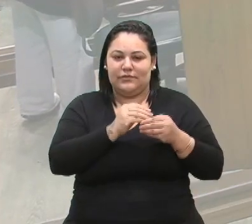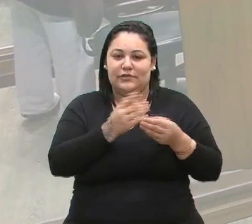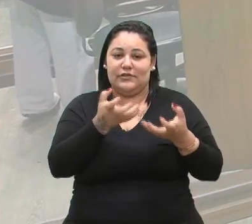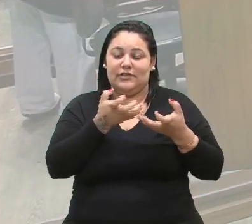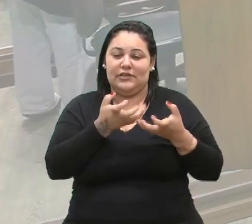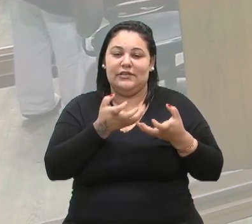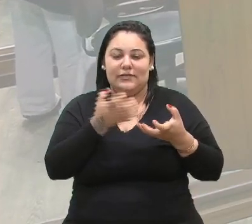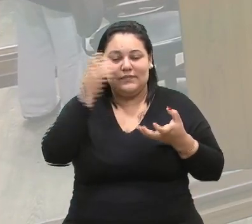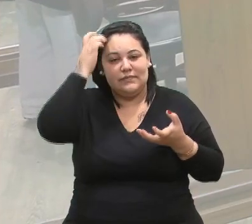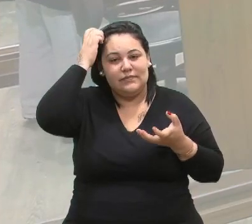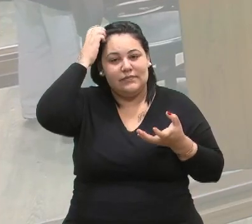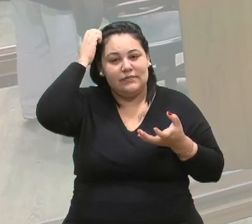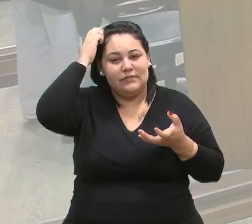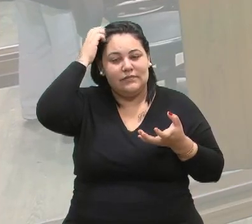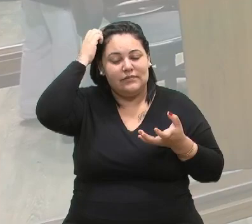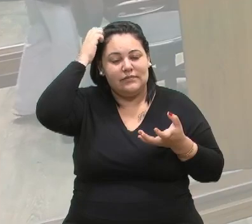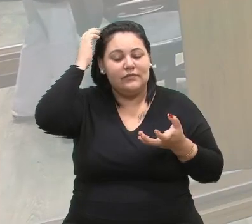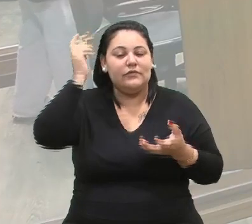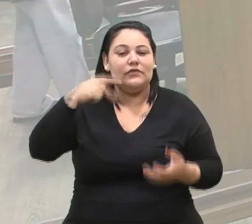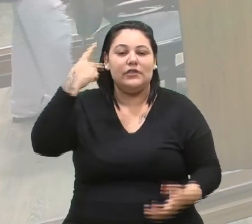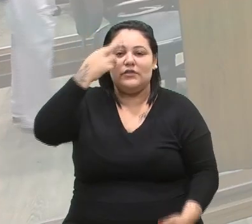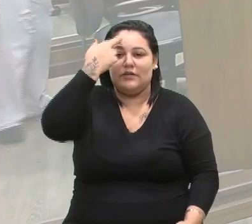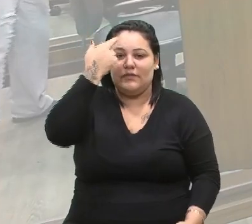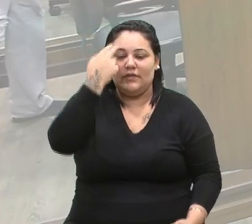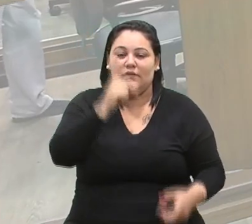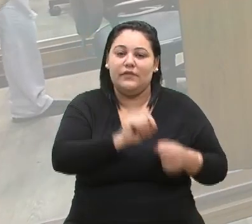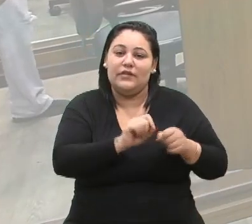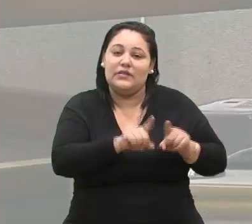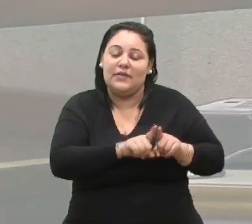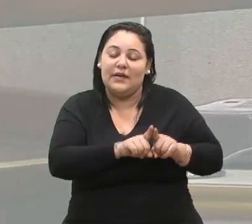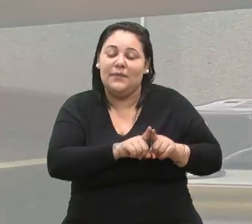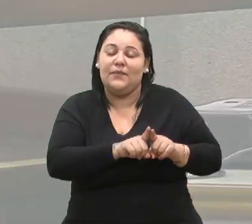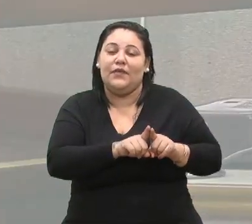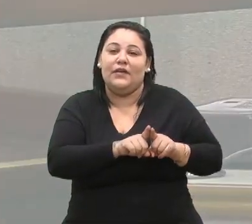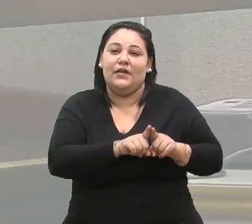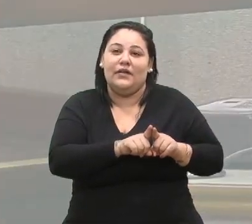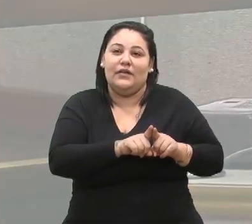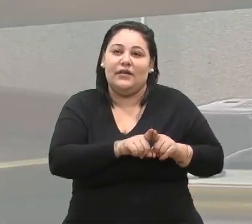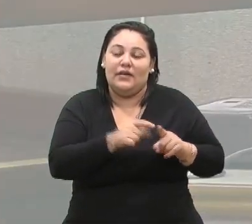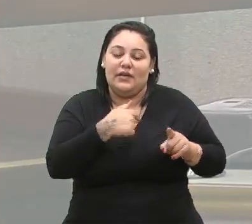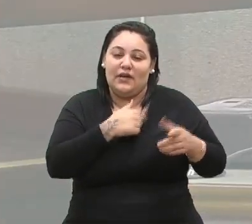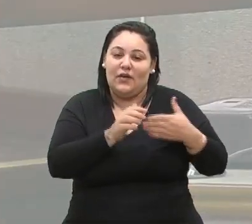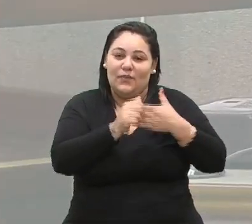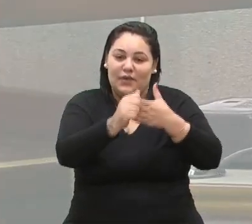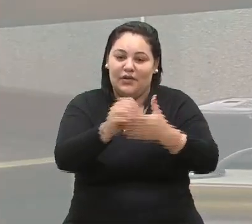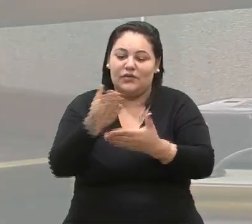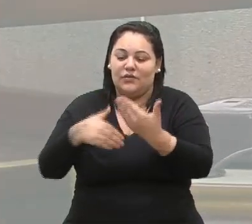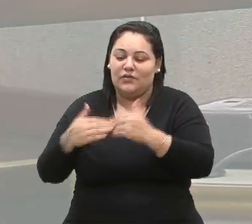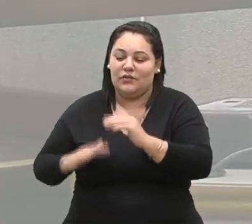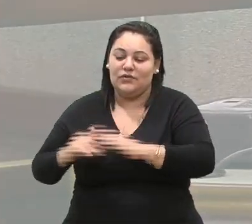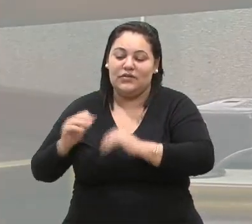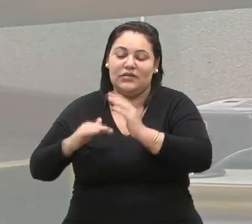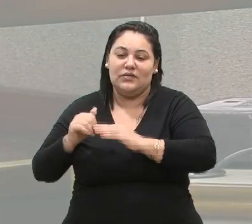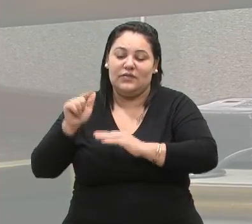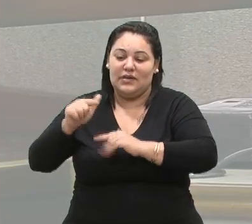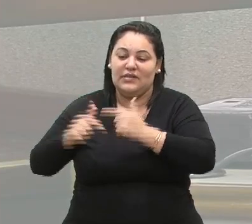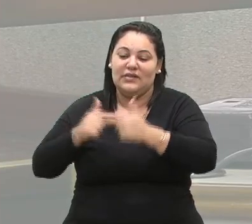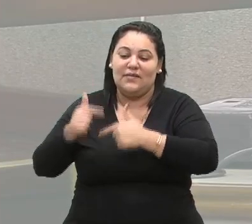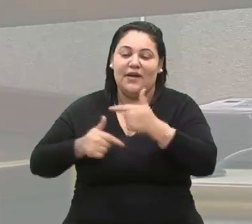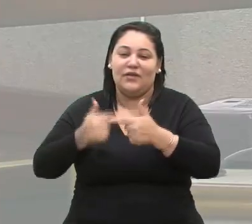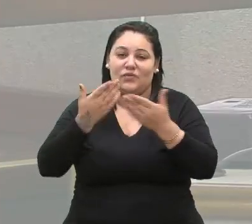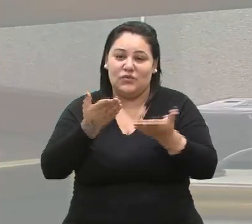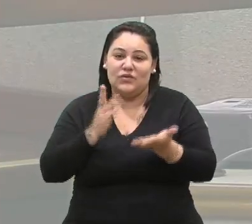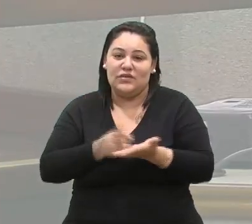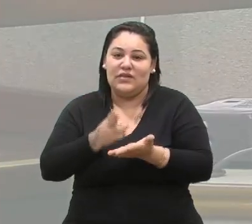de me somar aos elogios que o vereador Rafael fez à Vossa Excelência e acompanhar toda essa construção, esse trabalho. O senhor sempre, a